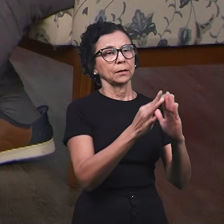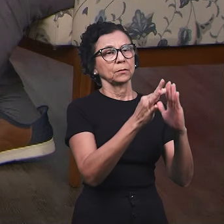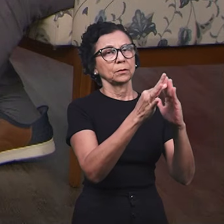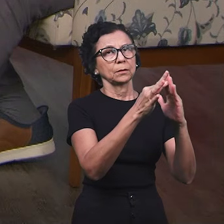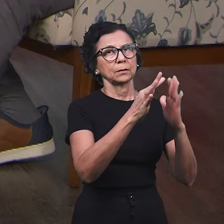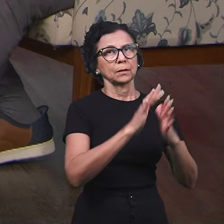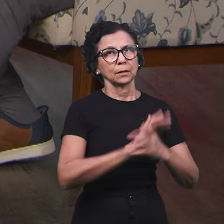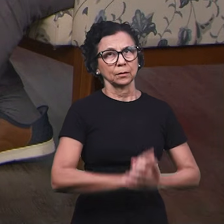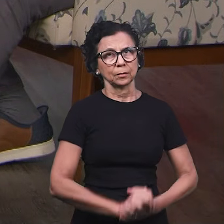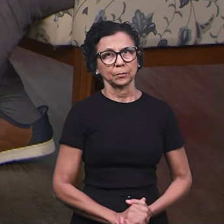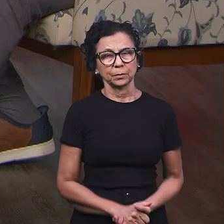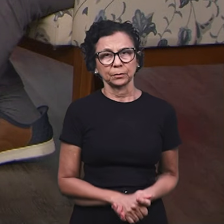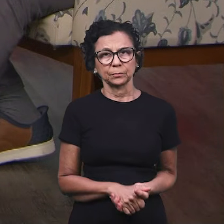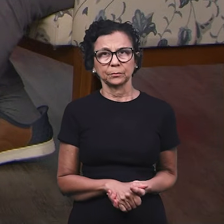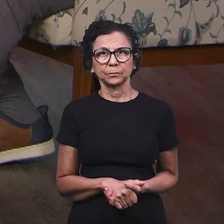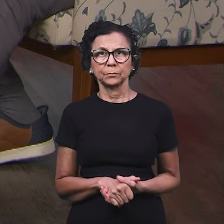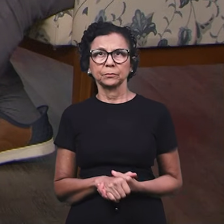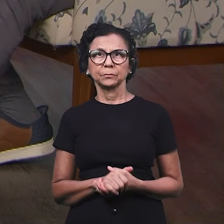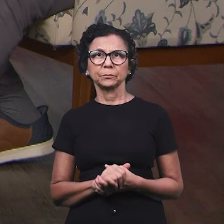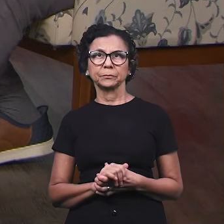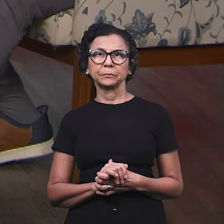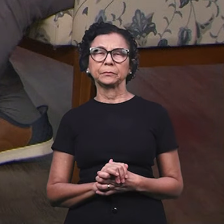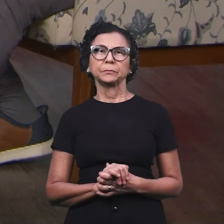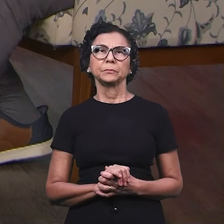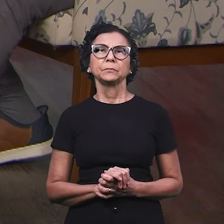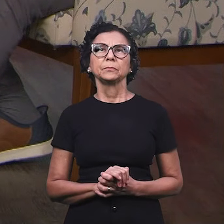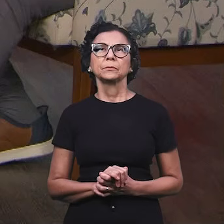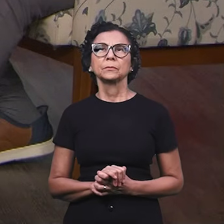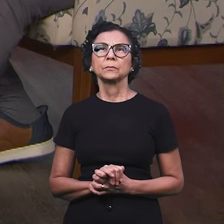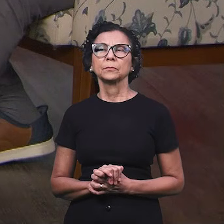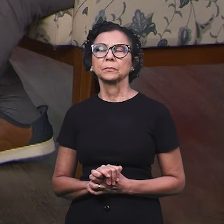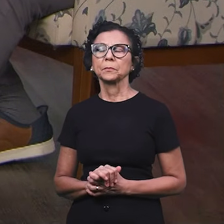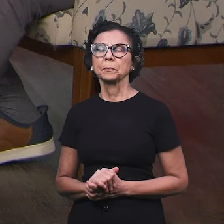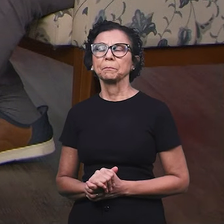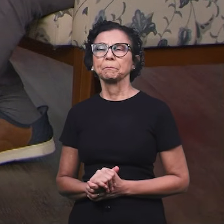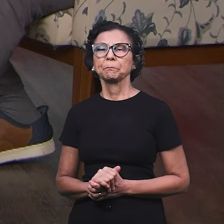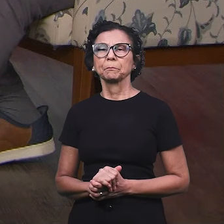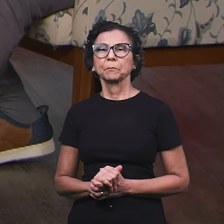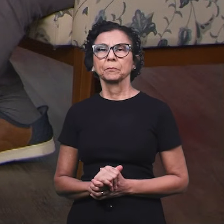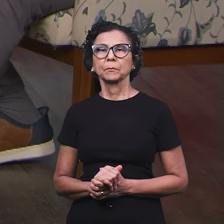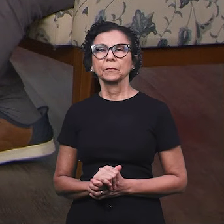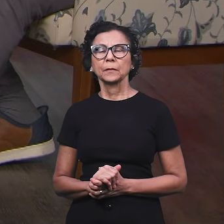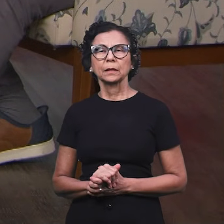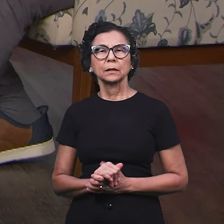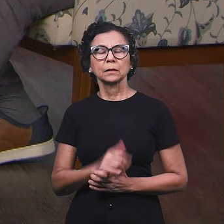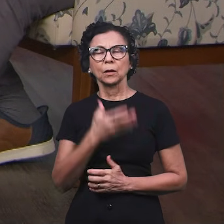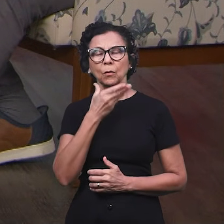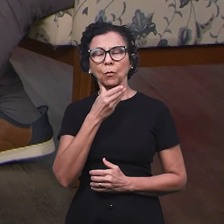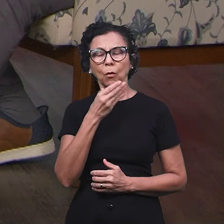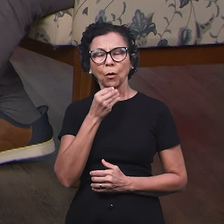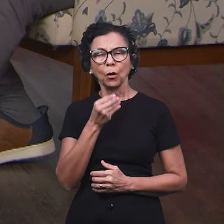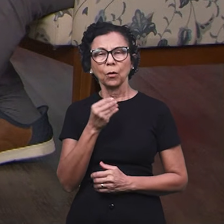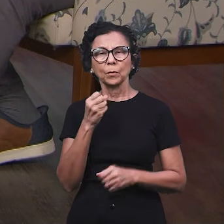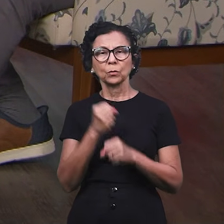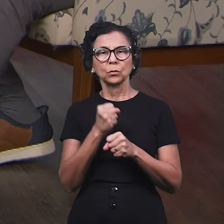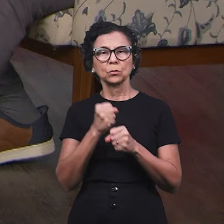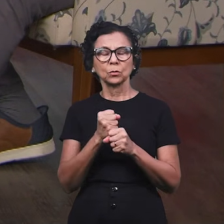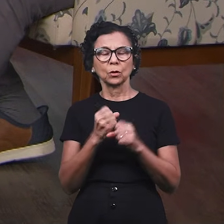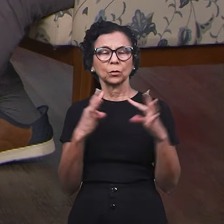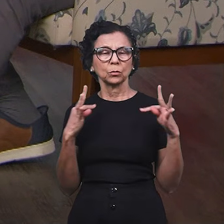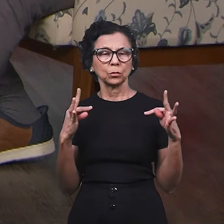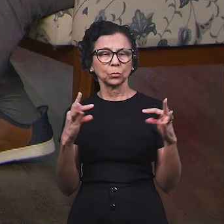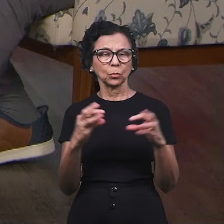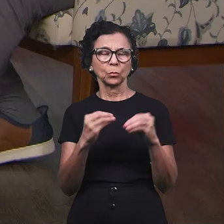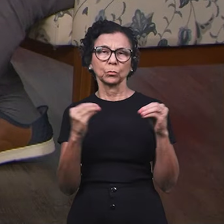que ele é Irão, o nome dele, mas não confundir Irão com o rei Irão, que foi um outro. Ele é enviado e faz toda a